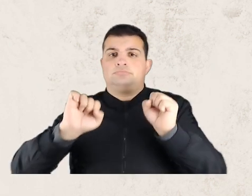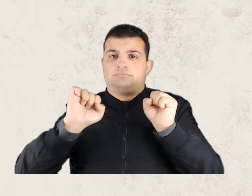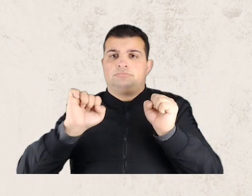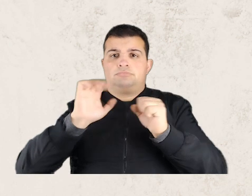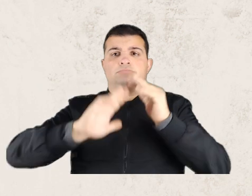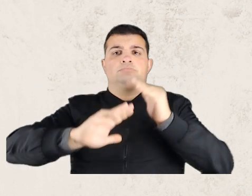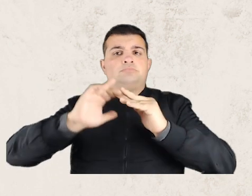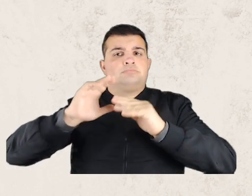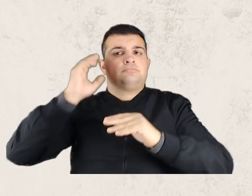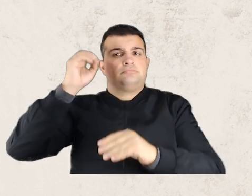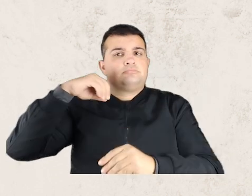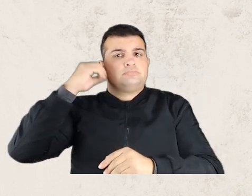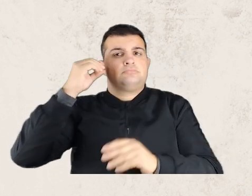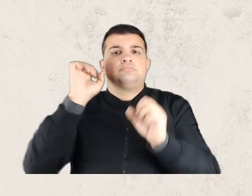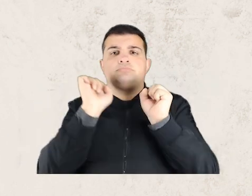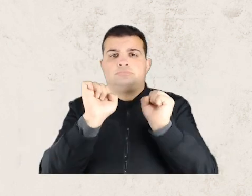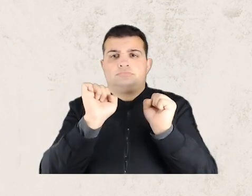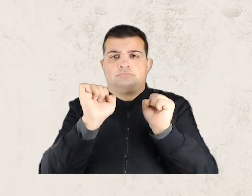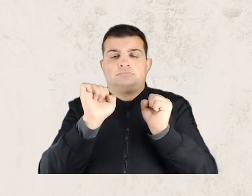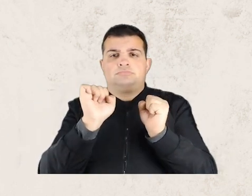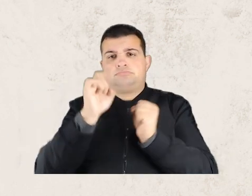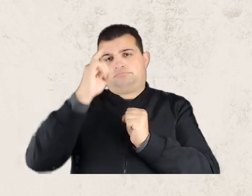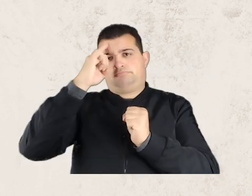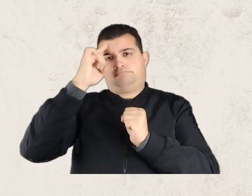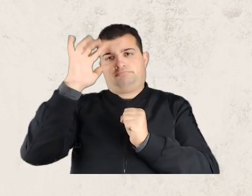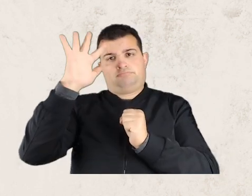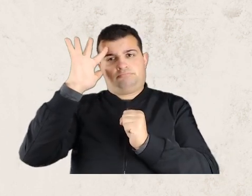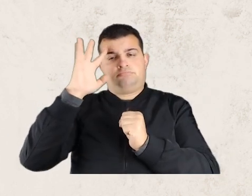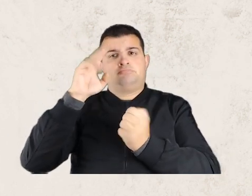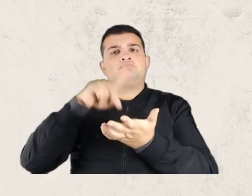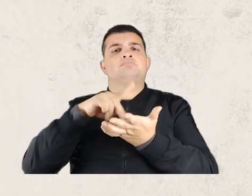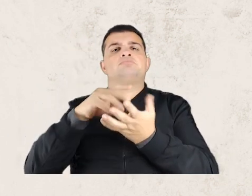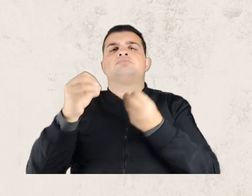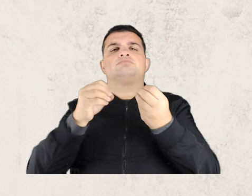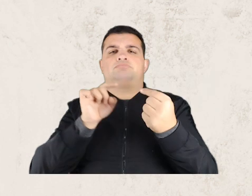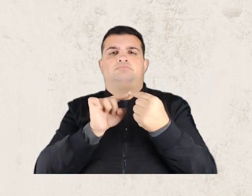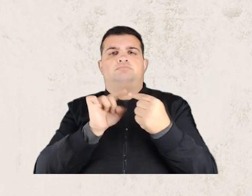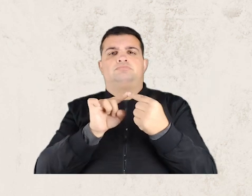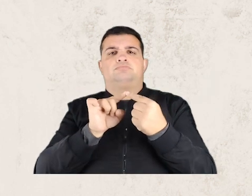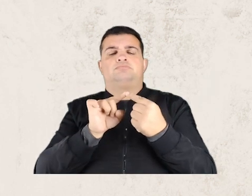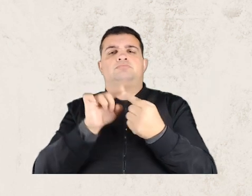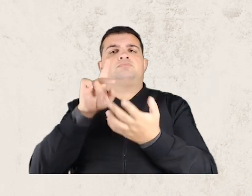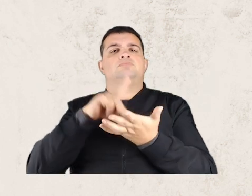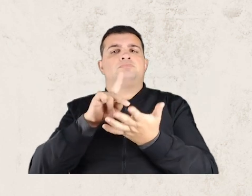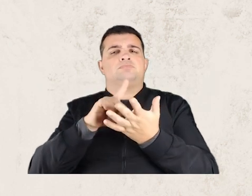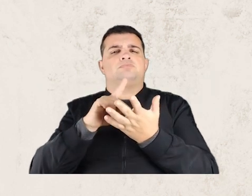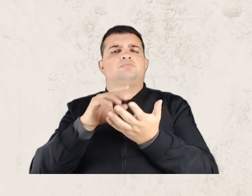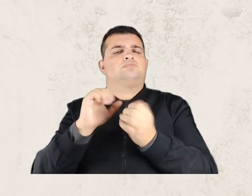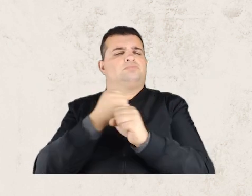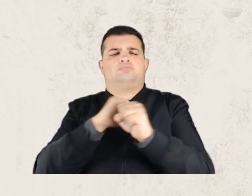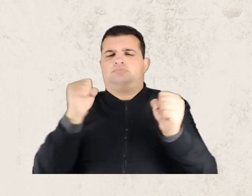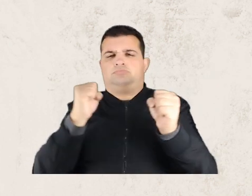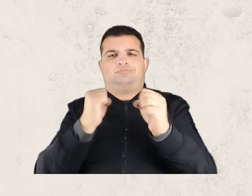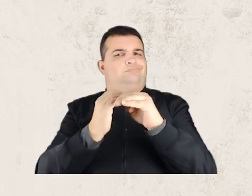a importância de a gente poder admitir e reconhecer e agir conforme isso é de que a gente